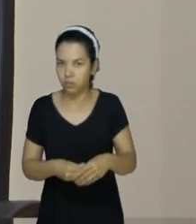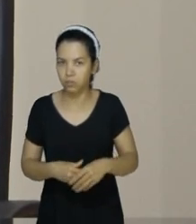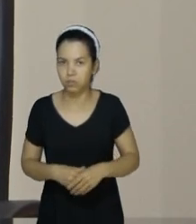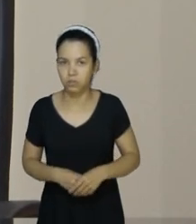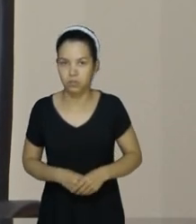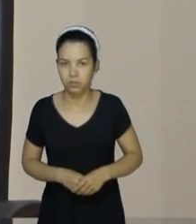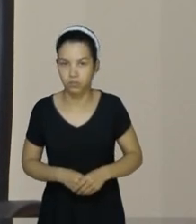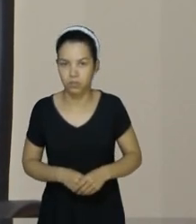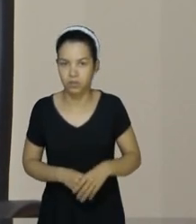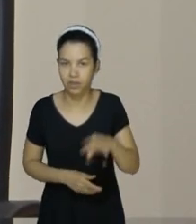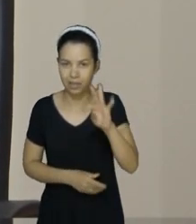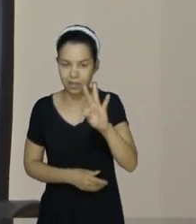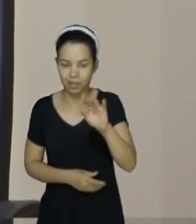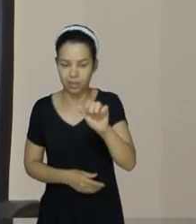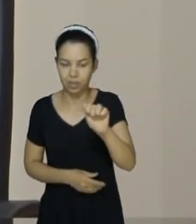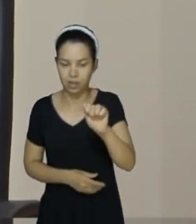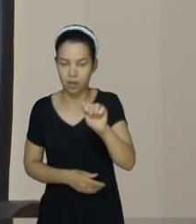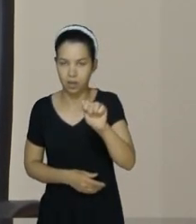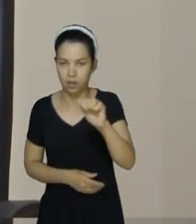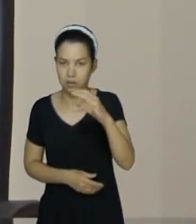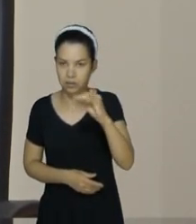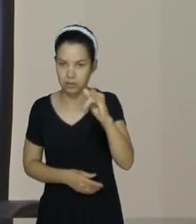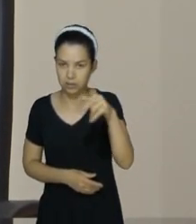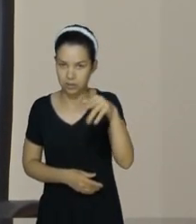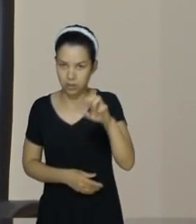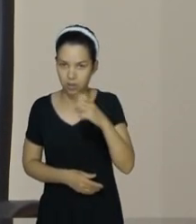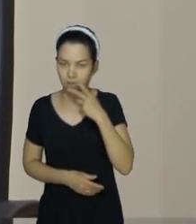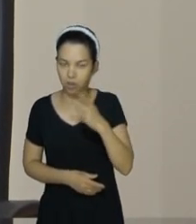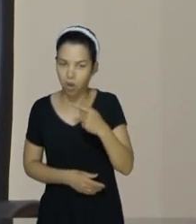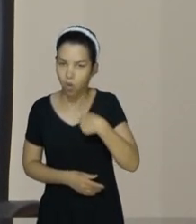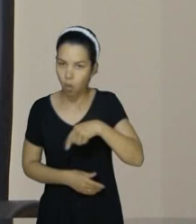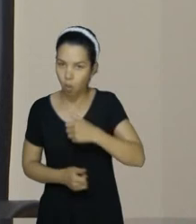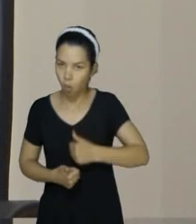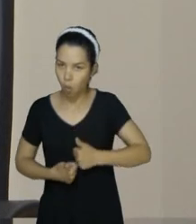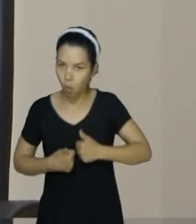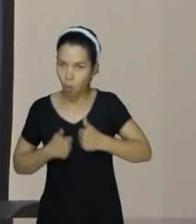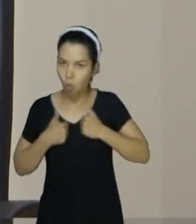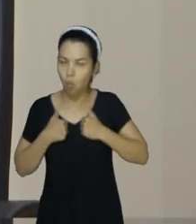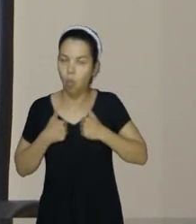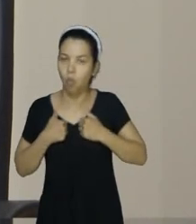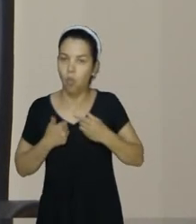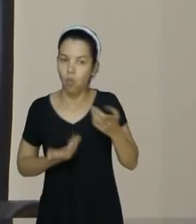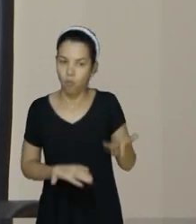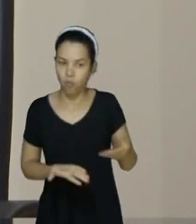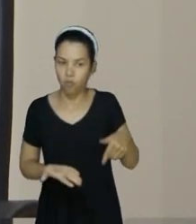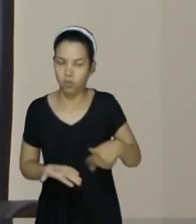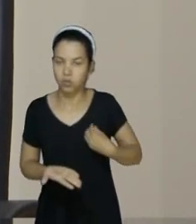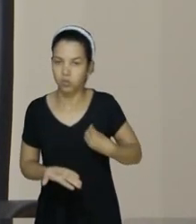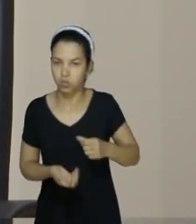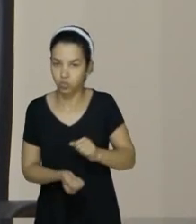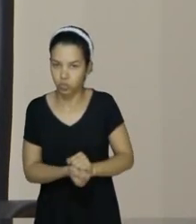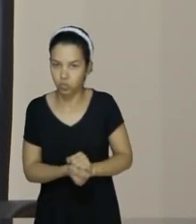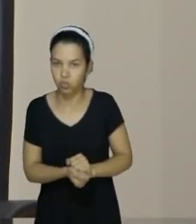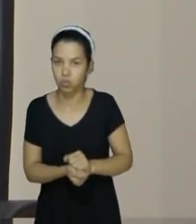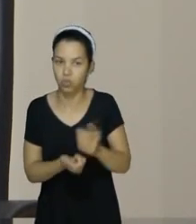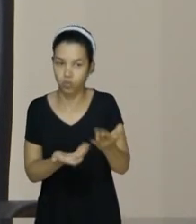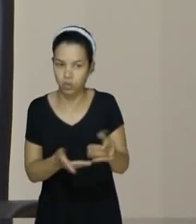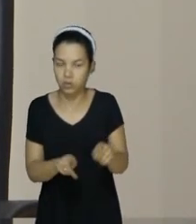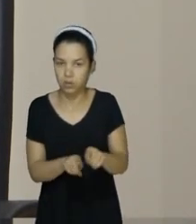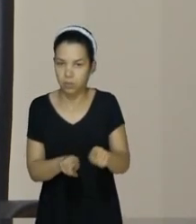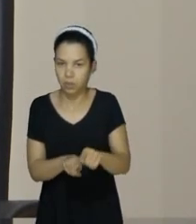a Tassiane, dizer que é um orgulho de tê-las aqui, um prazer tê-las aqui, tanto você quanto a